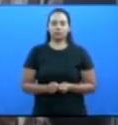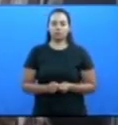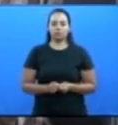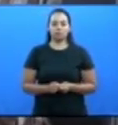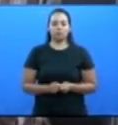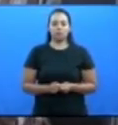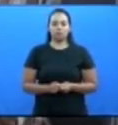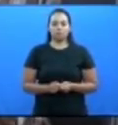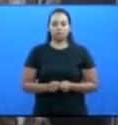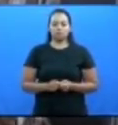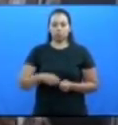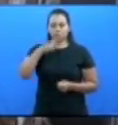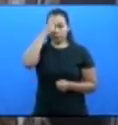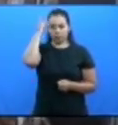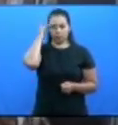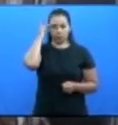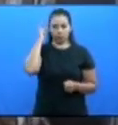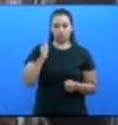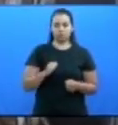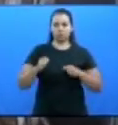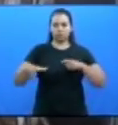profissionais. Isso